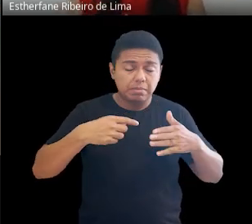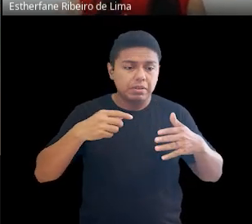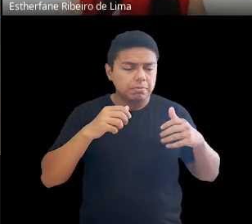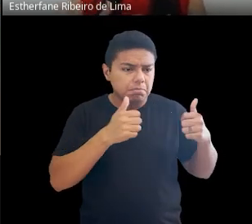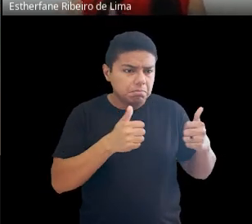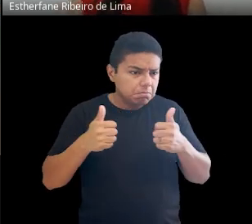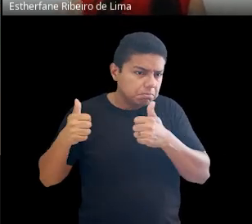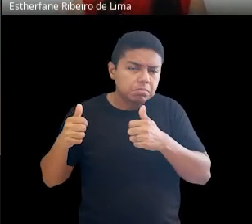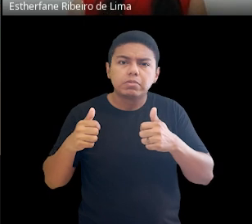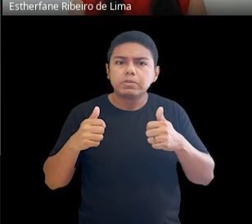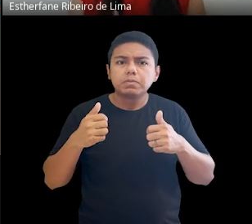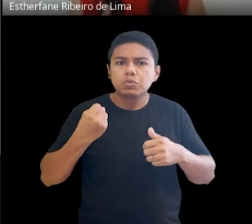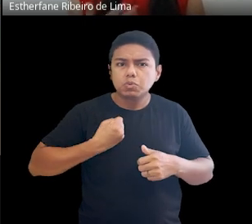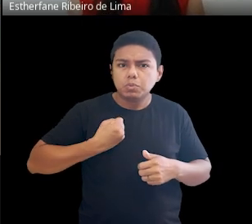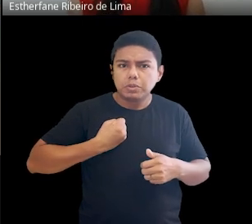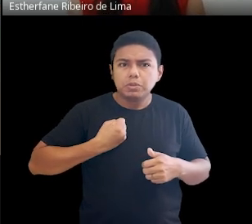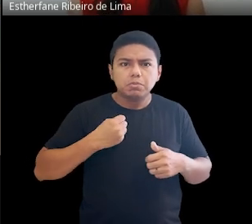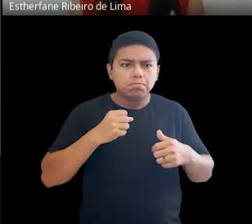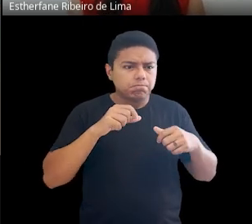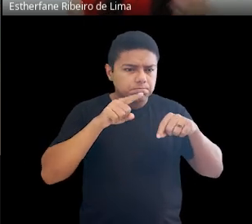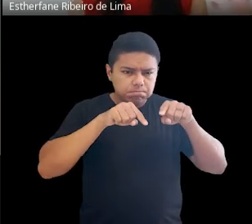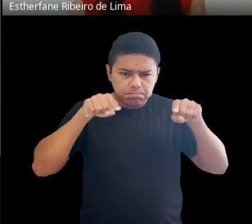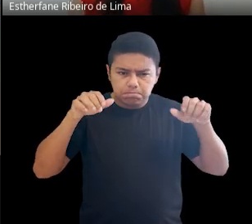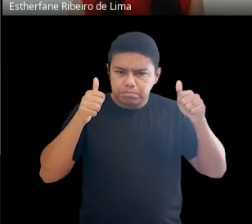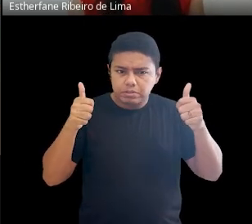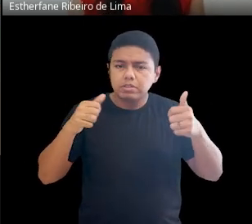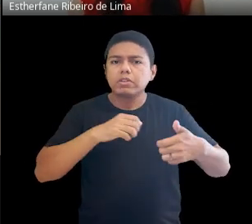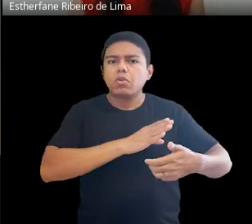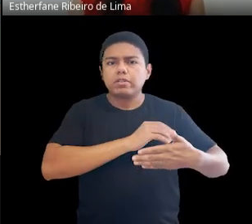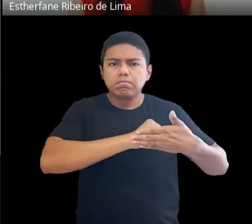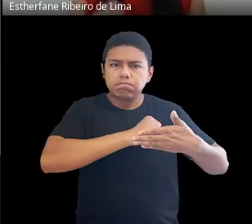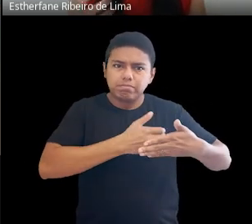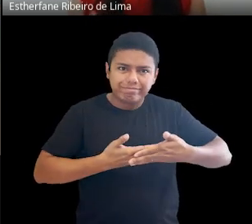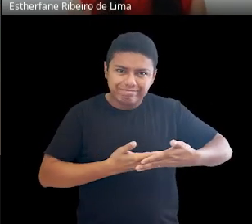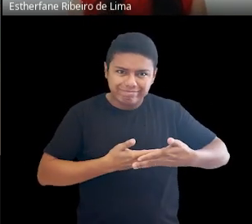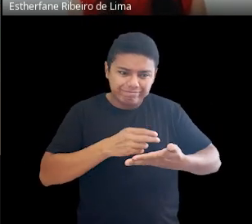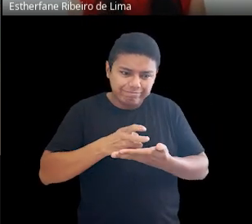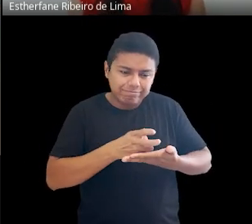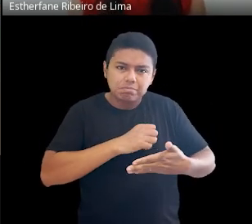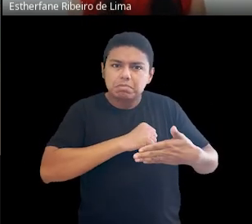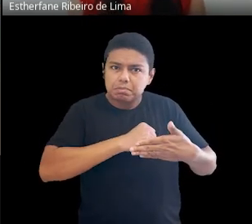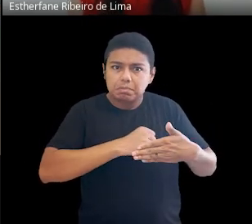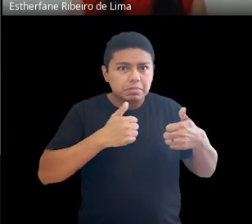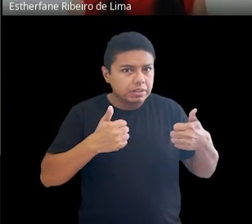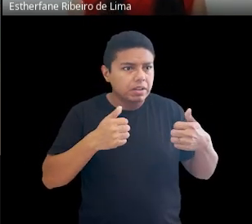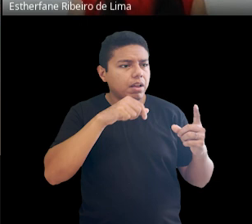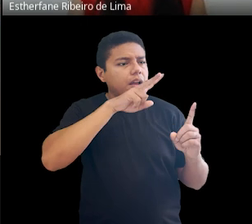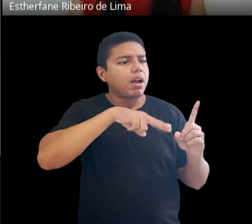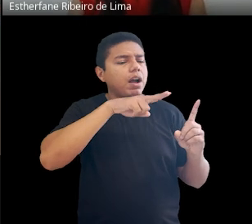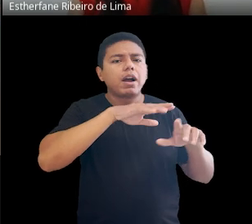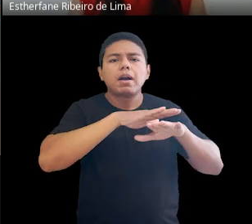bem, com os batimentos cardíacos do bebê estando tudo ok também, não tem alta do pré-natal, porque